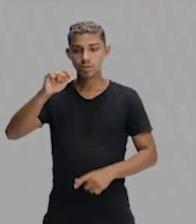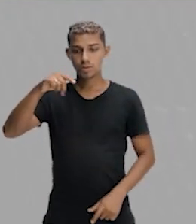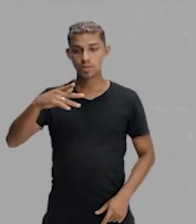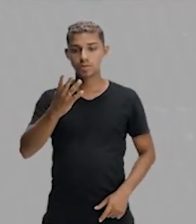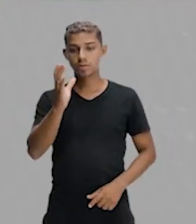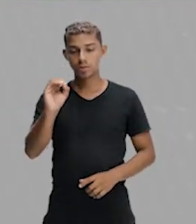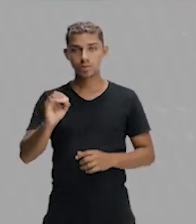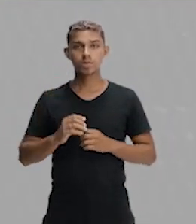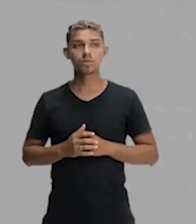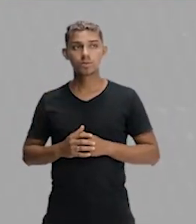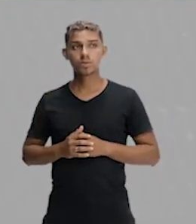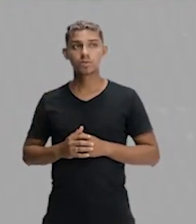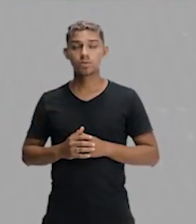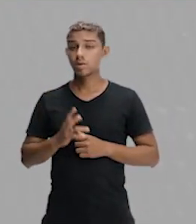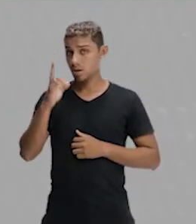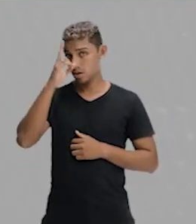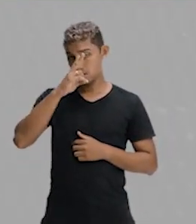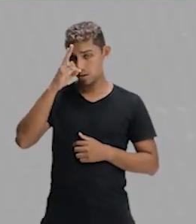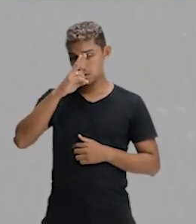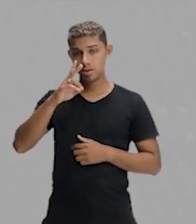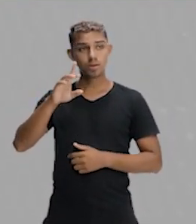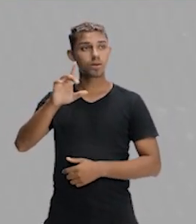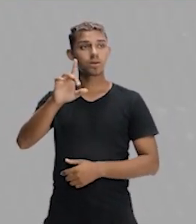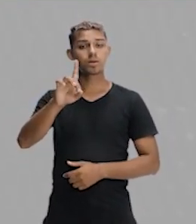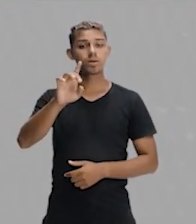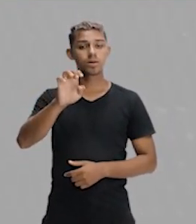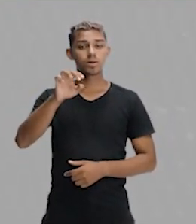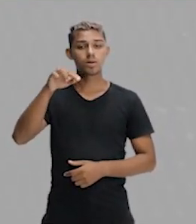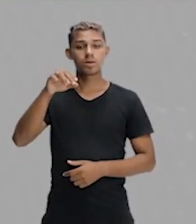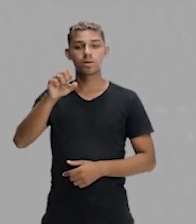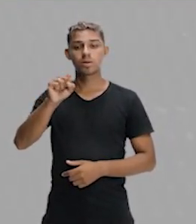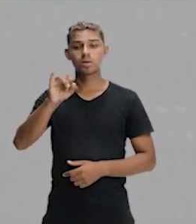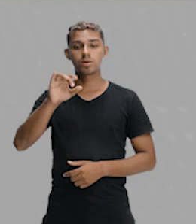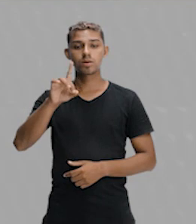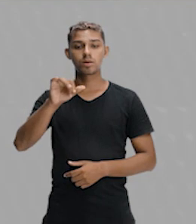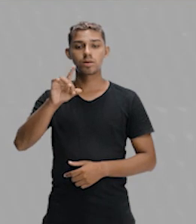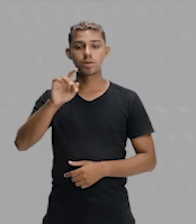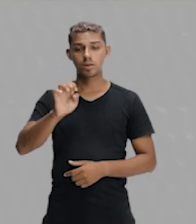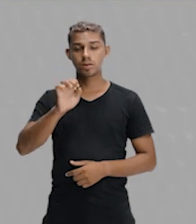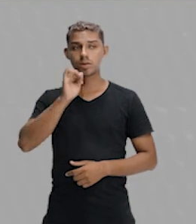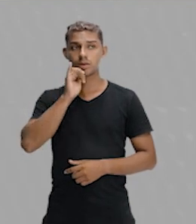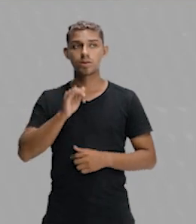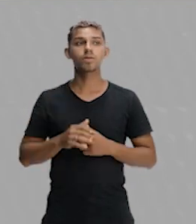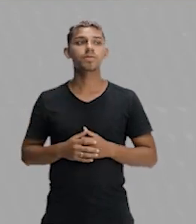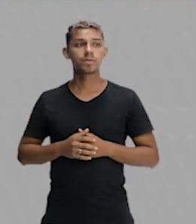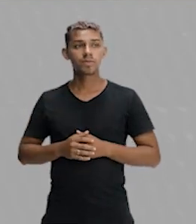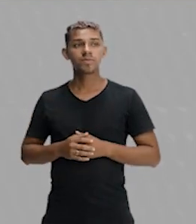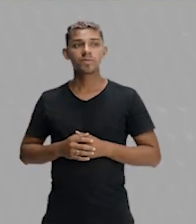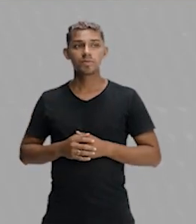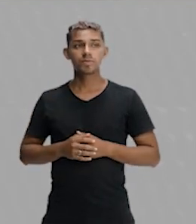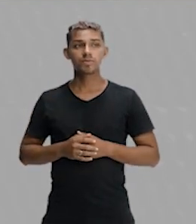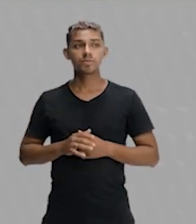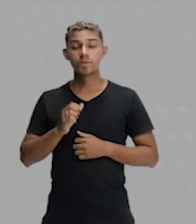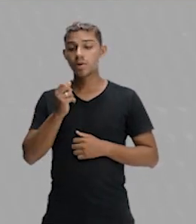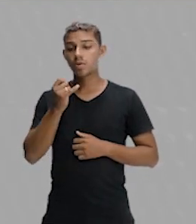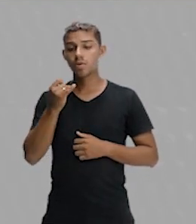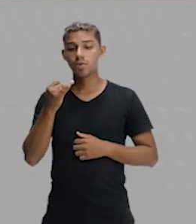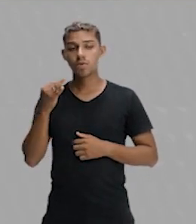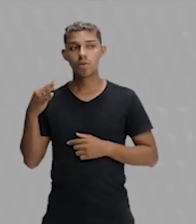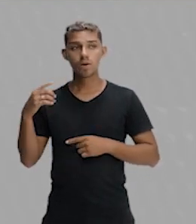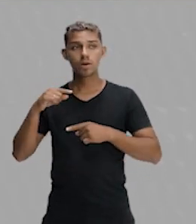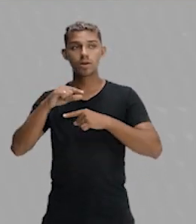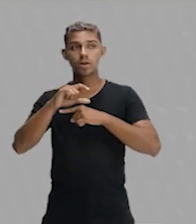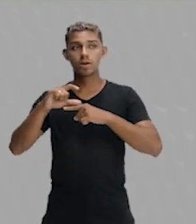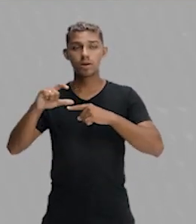permissividade. Lembrando que essa densidade, a densidade é a quantidade de carga